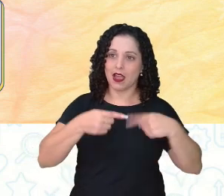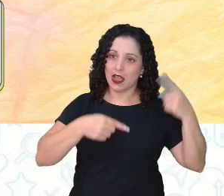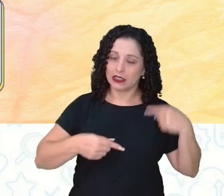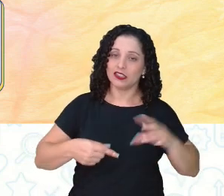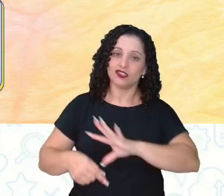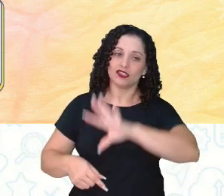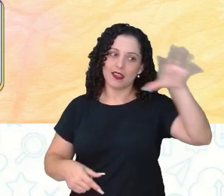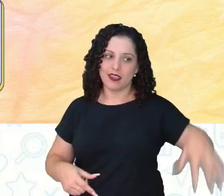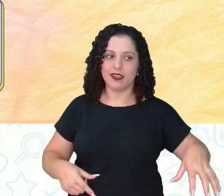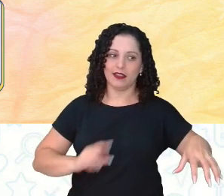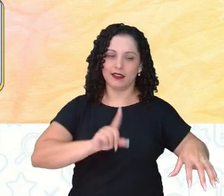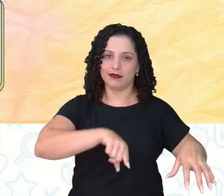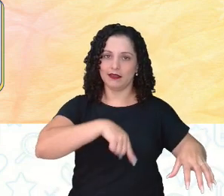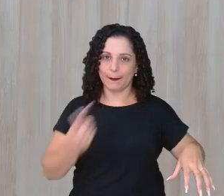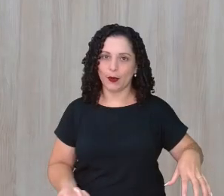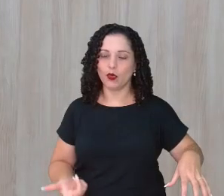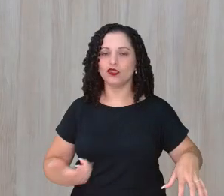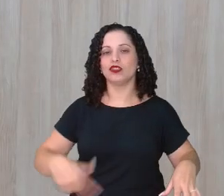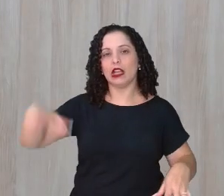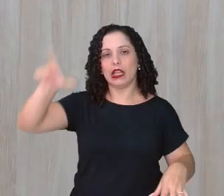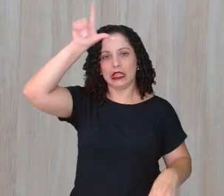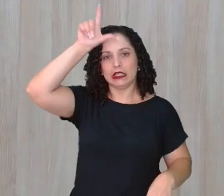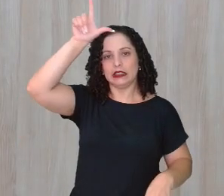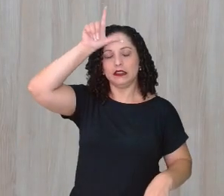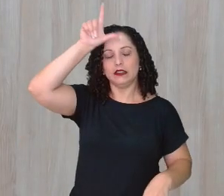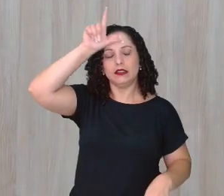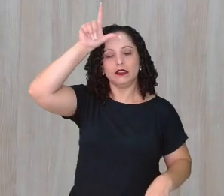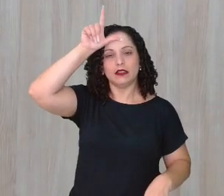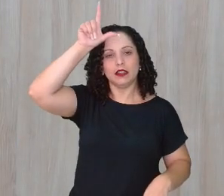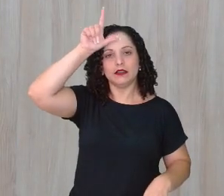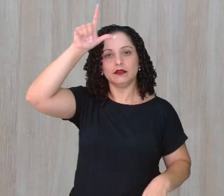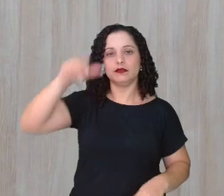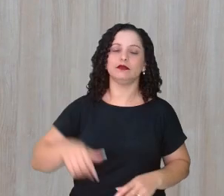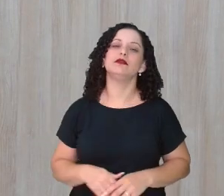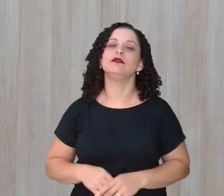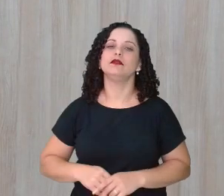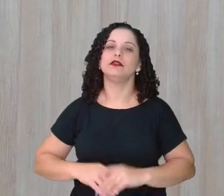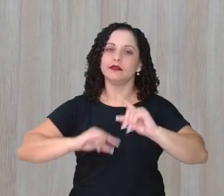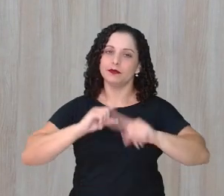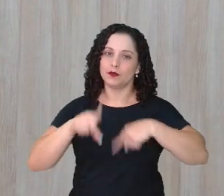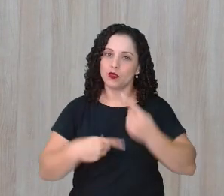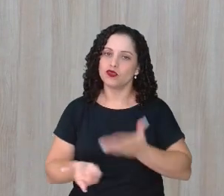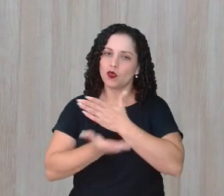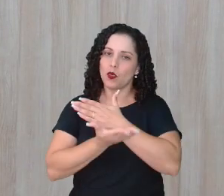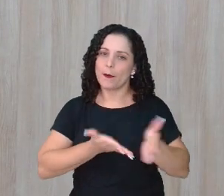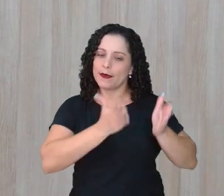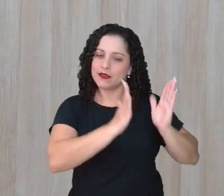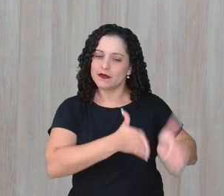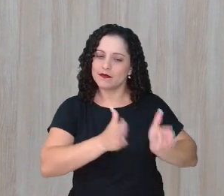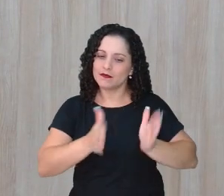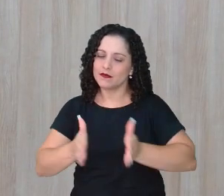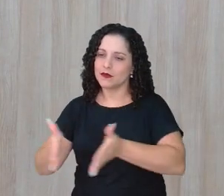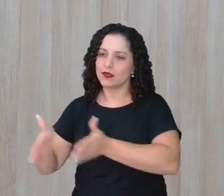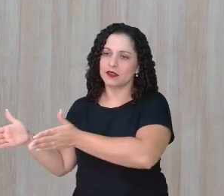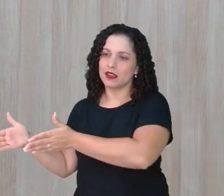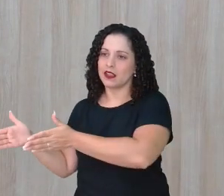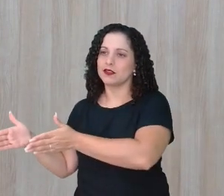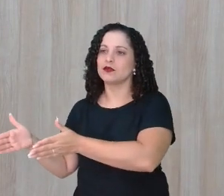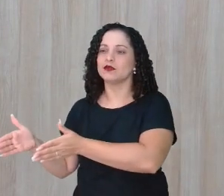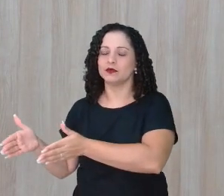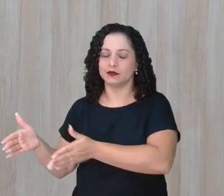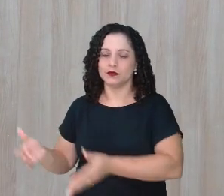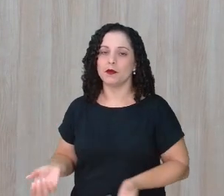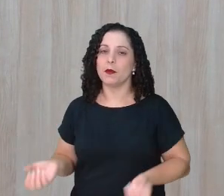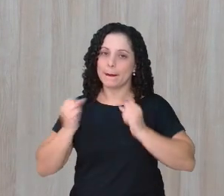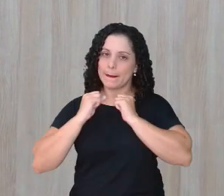Robespierre aparece ali como uma forte liderança dos jacobinos, inicia o processo de assumir,